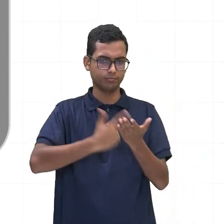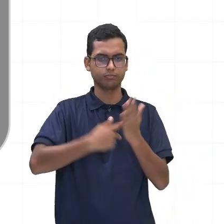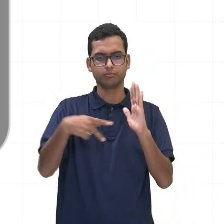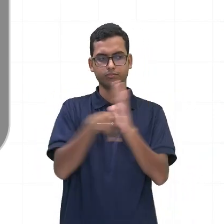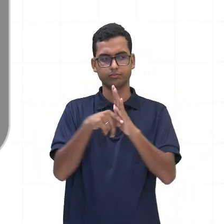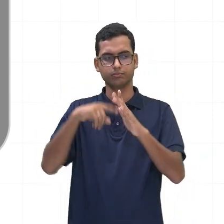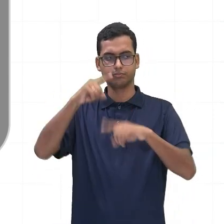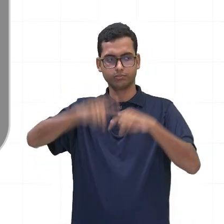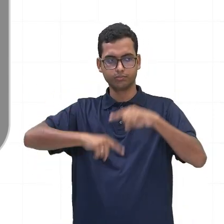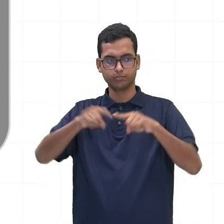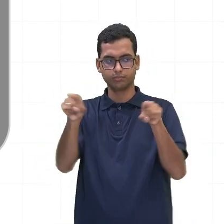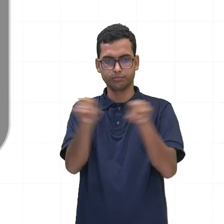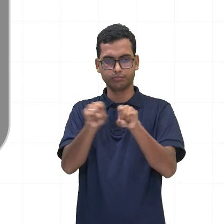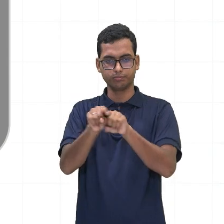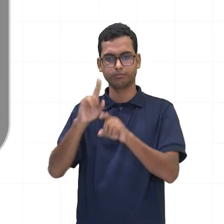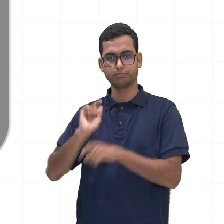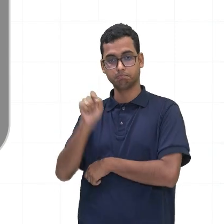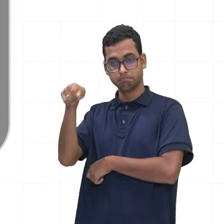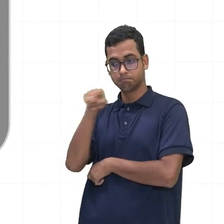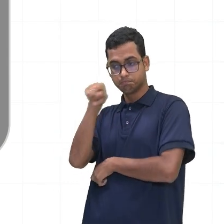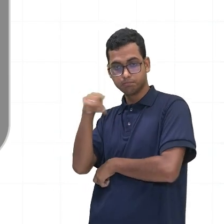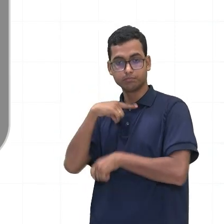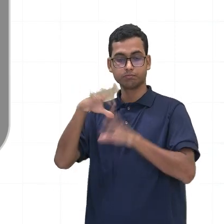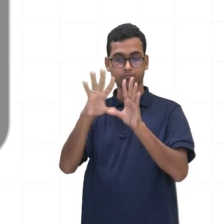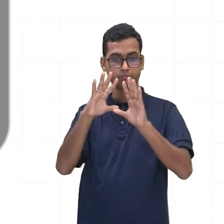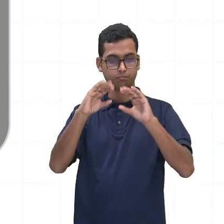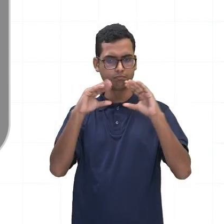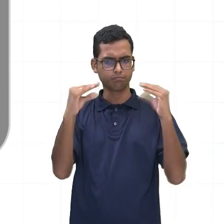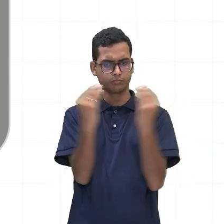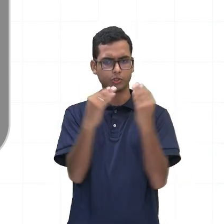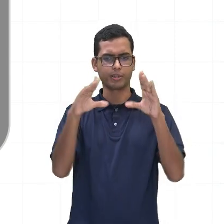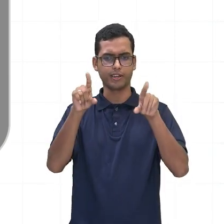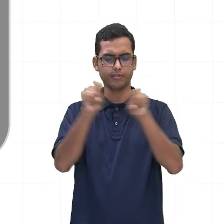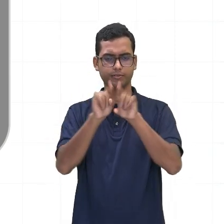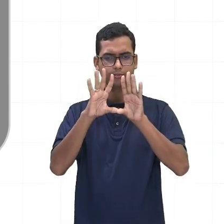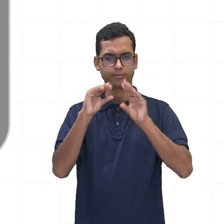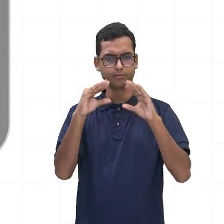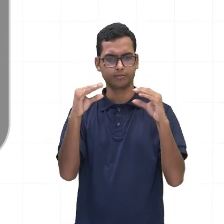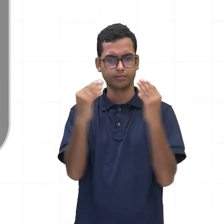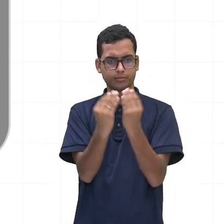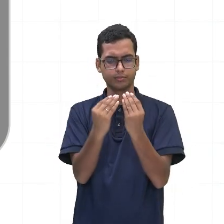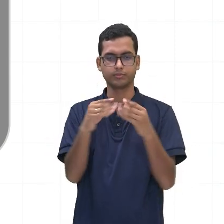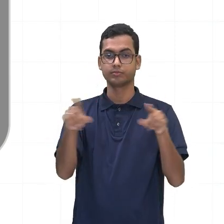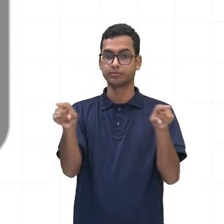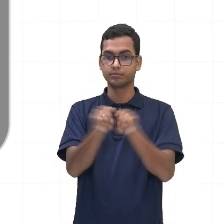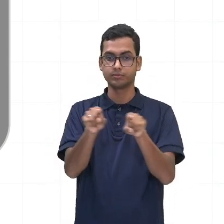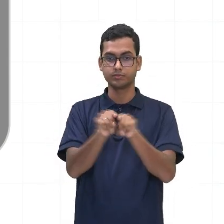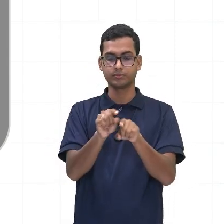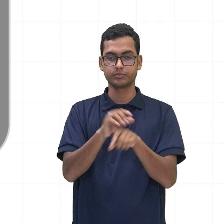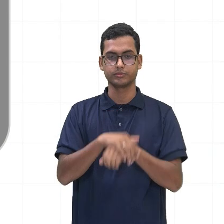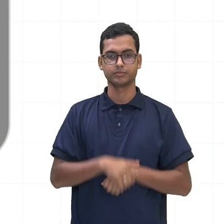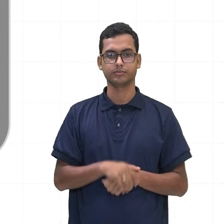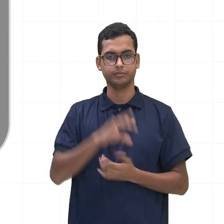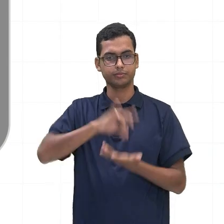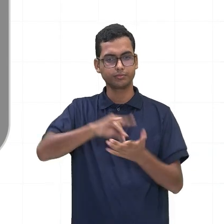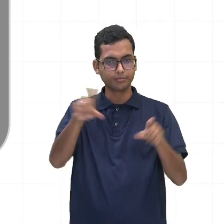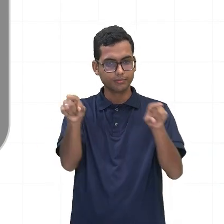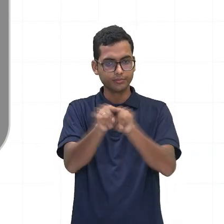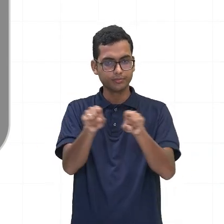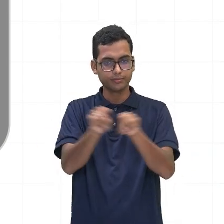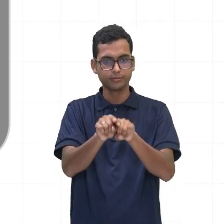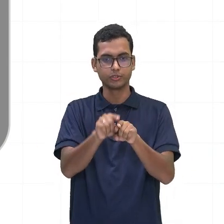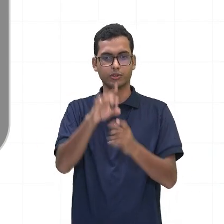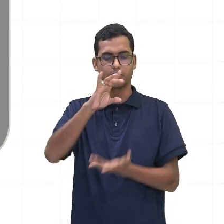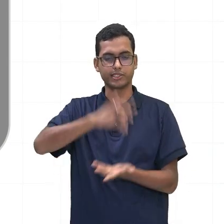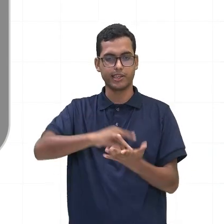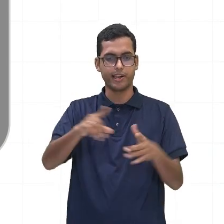que é composto de discos achatados, empilhados, formando bolsas membranosas. Suas funções são modificar e